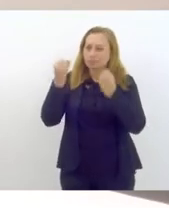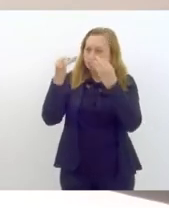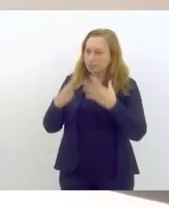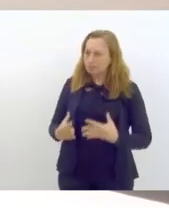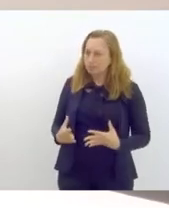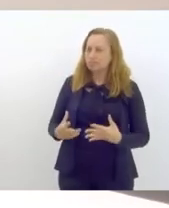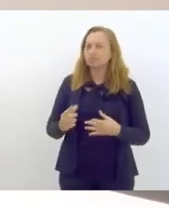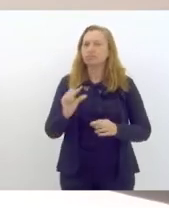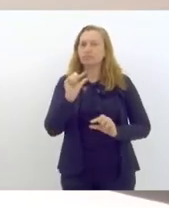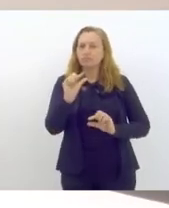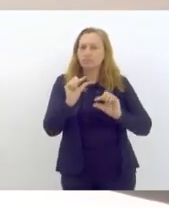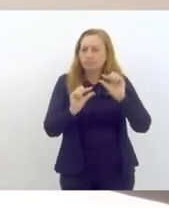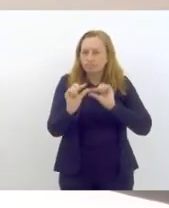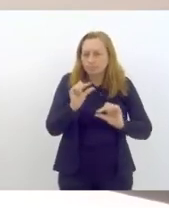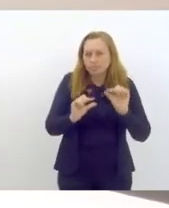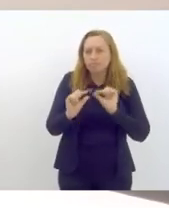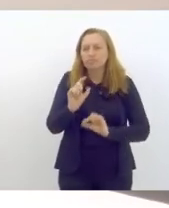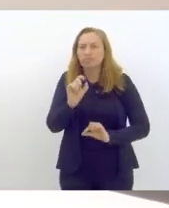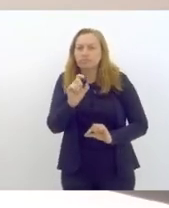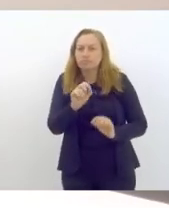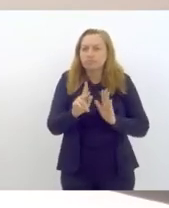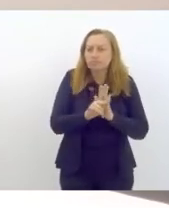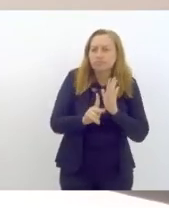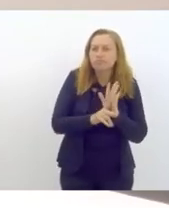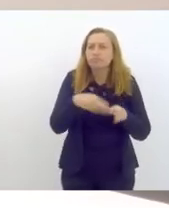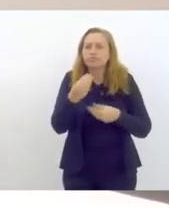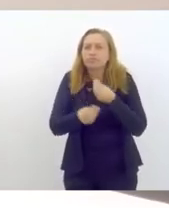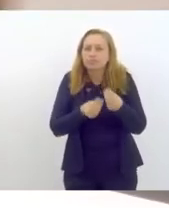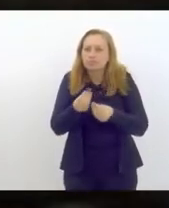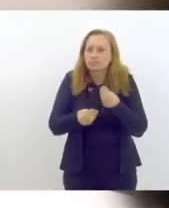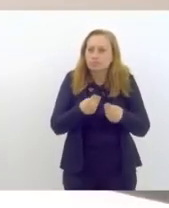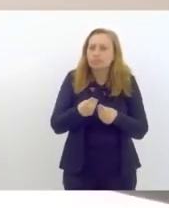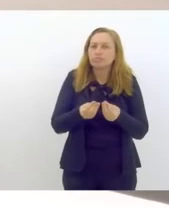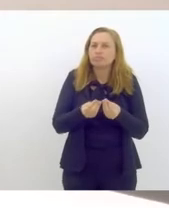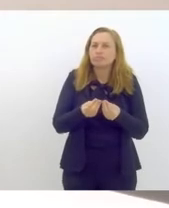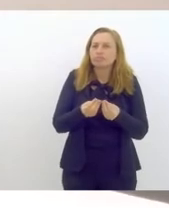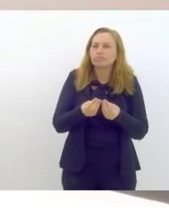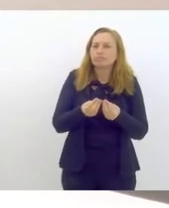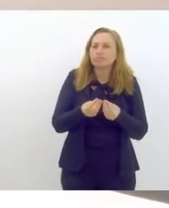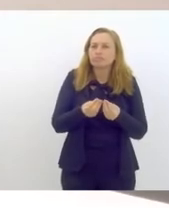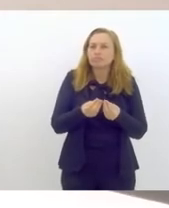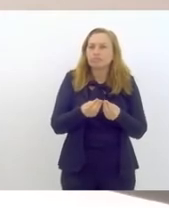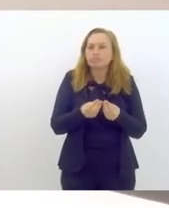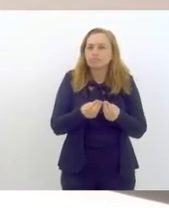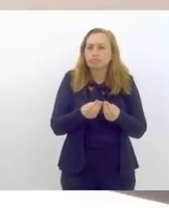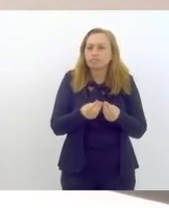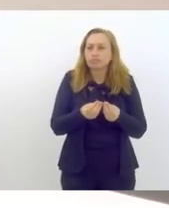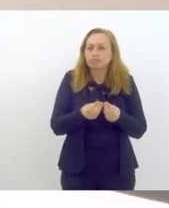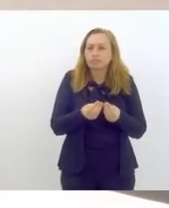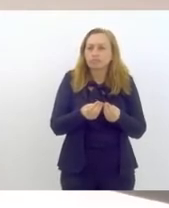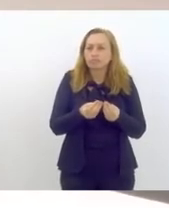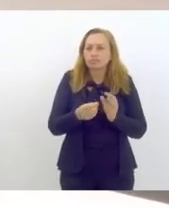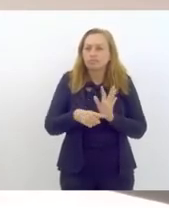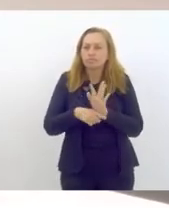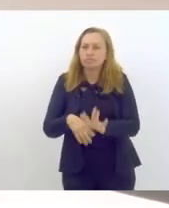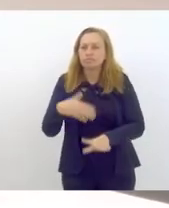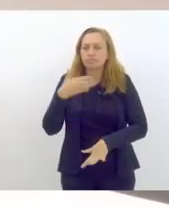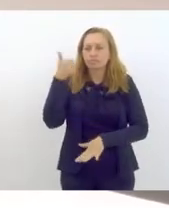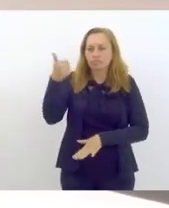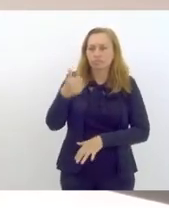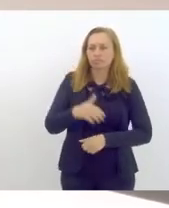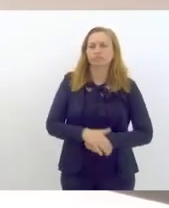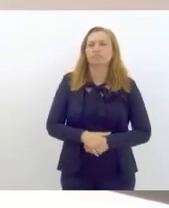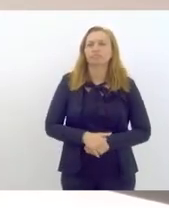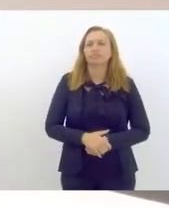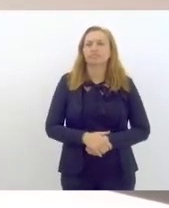pouquinho o que é o projeto e como que isso acaba desaguando na nossa ideia legislativa.